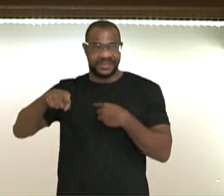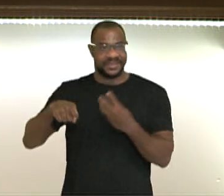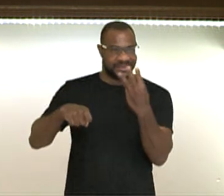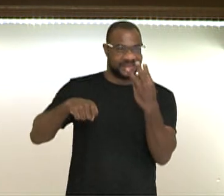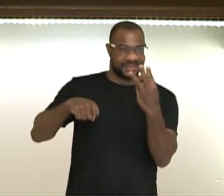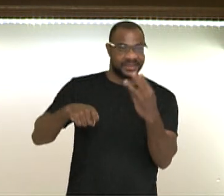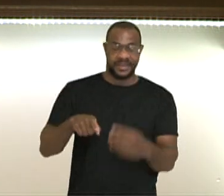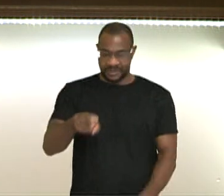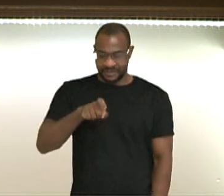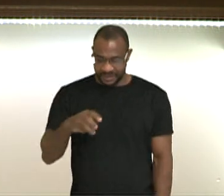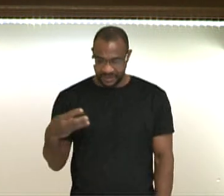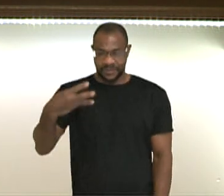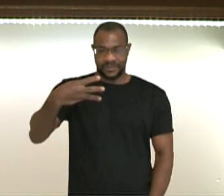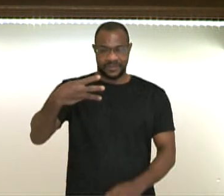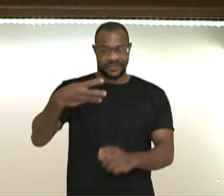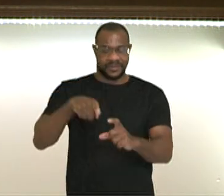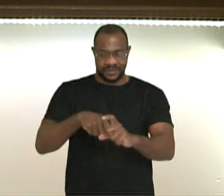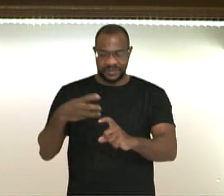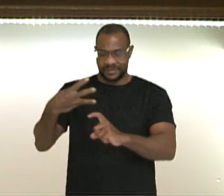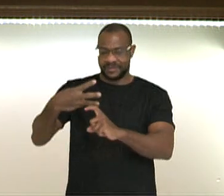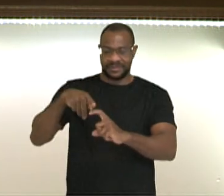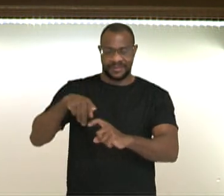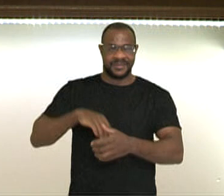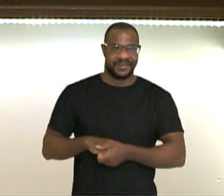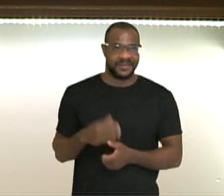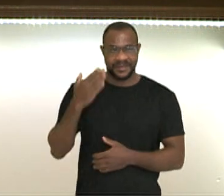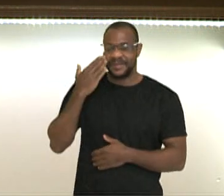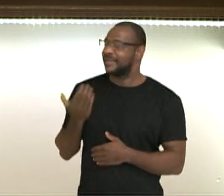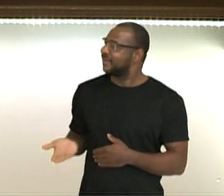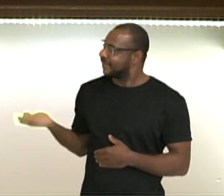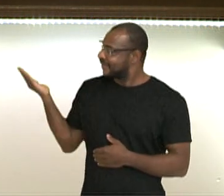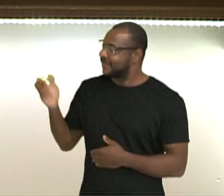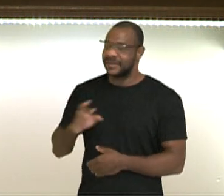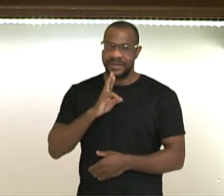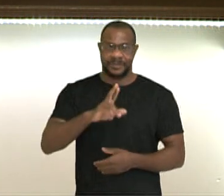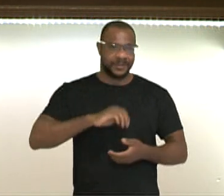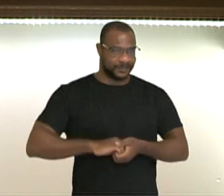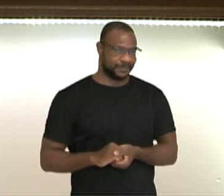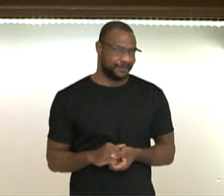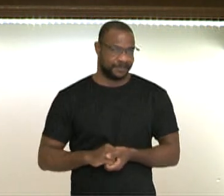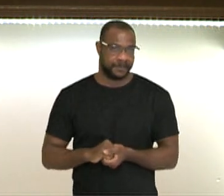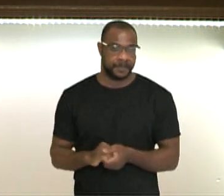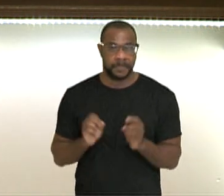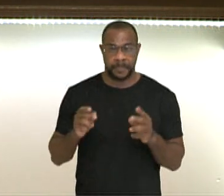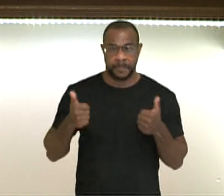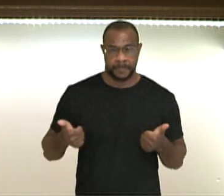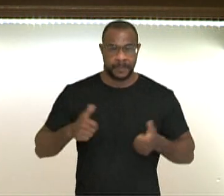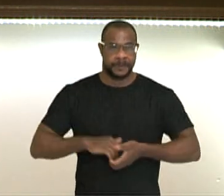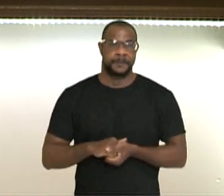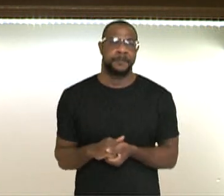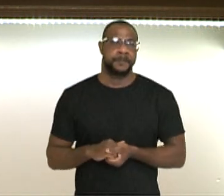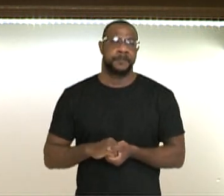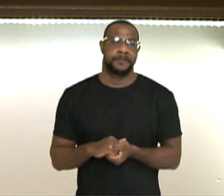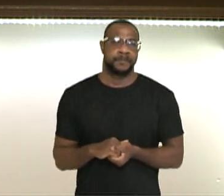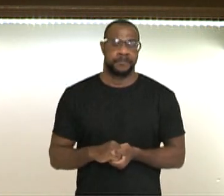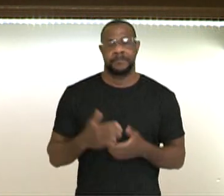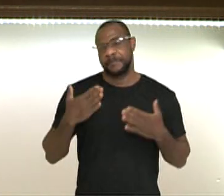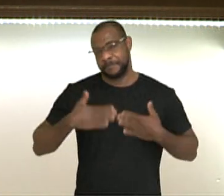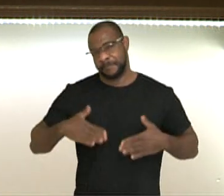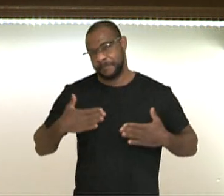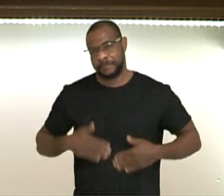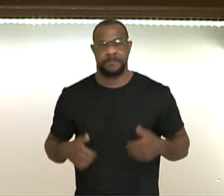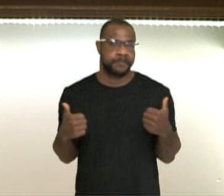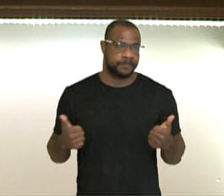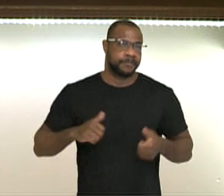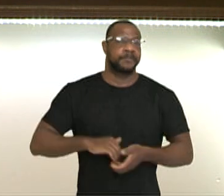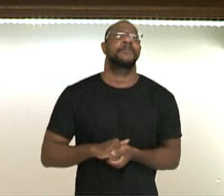x ao cubo. Então, vai ficar 21,25 x ao cubo. Beleza? Tranquilo, então.